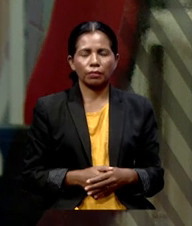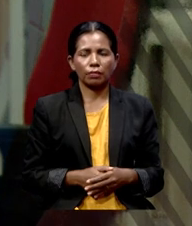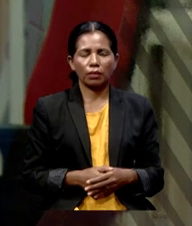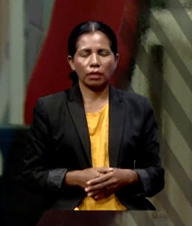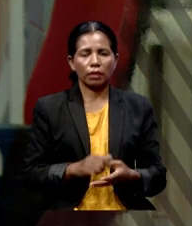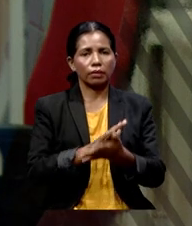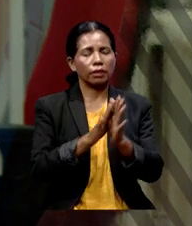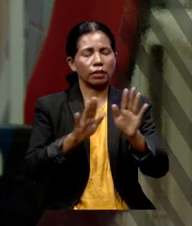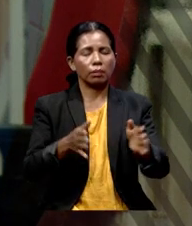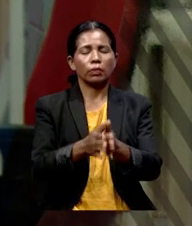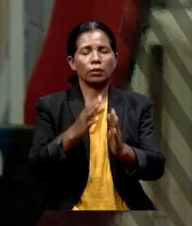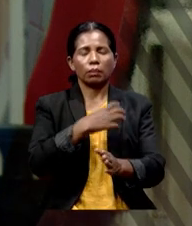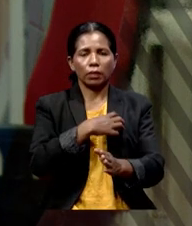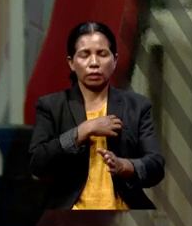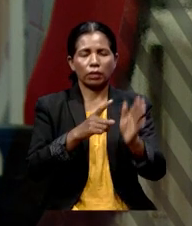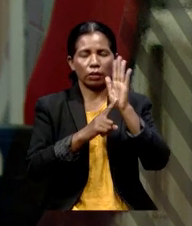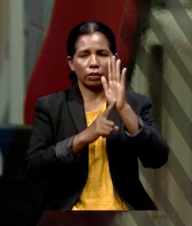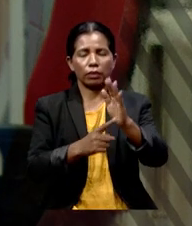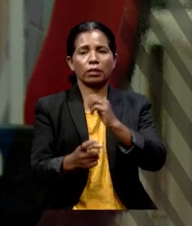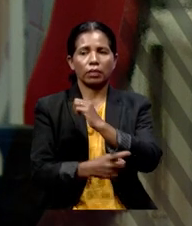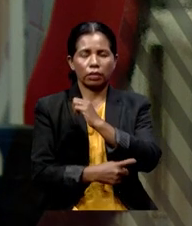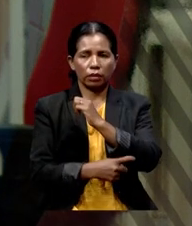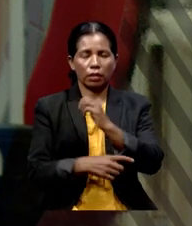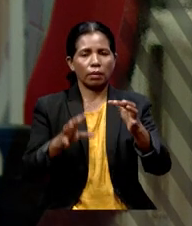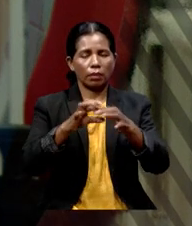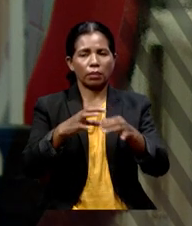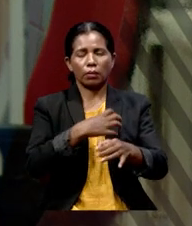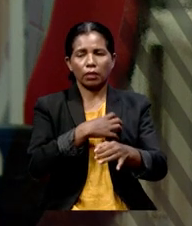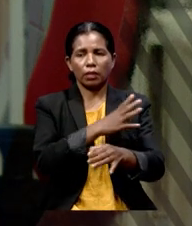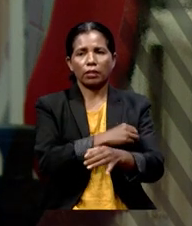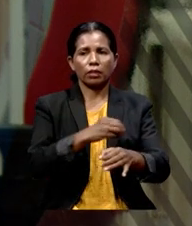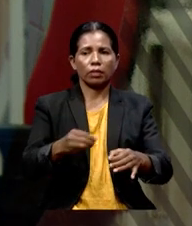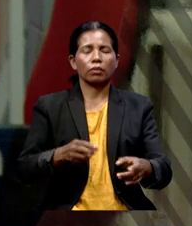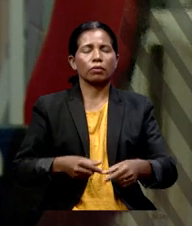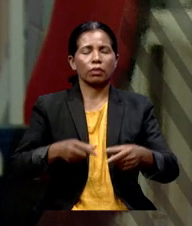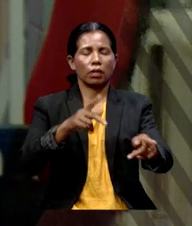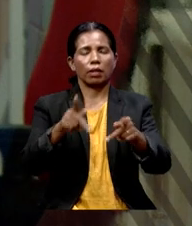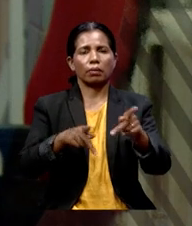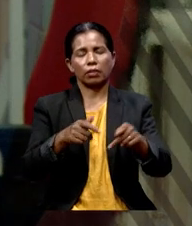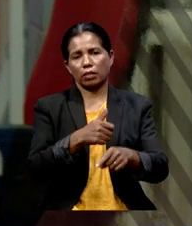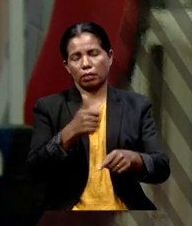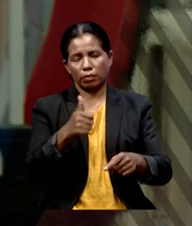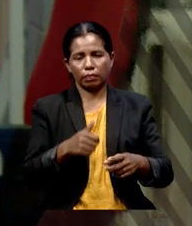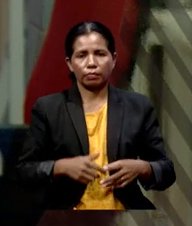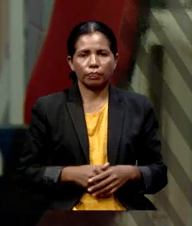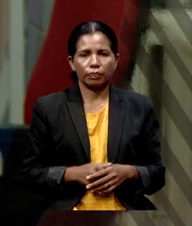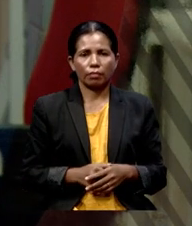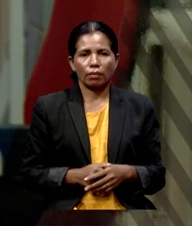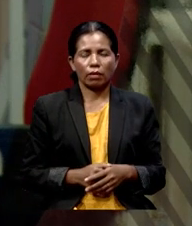Alibadami husu komando penetel atu aplika sanção rigoroso ba membro penetel nebe fo arma ba ema civil.